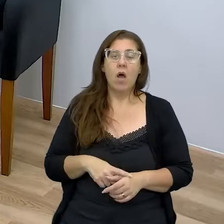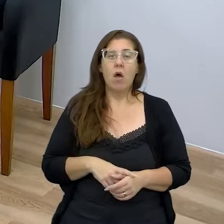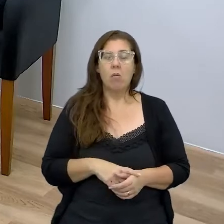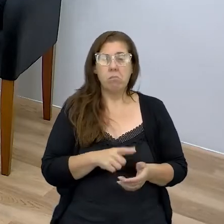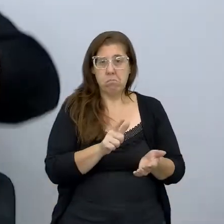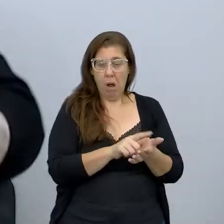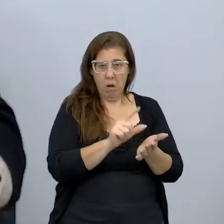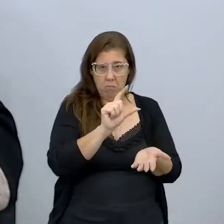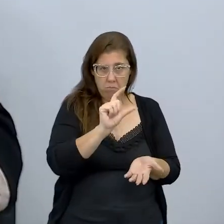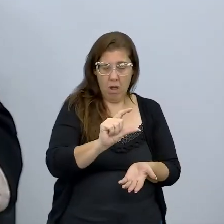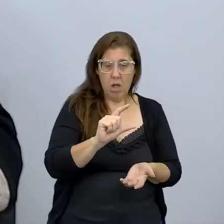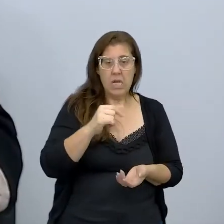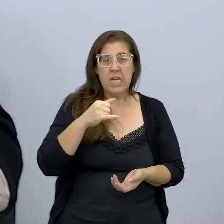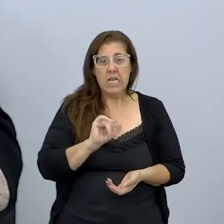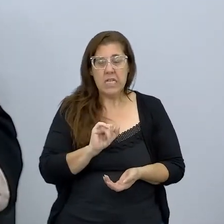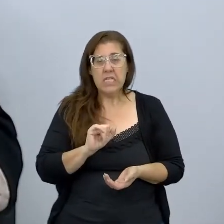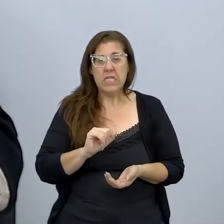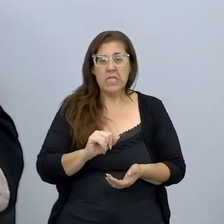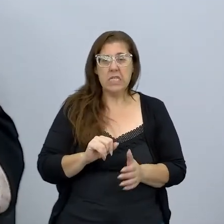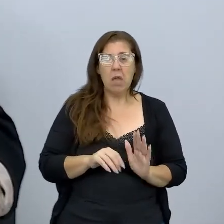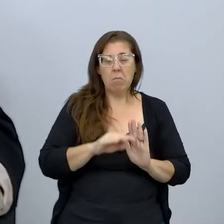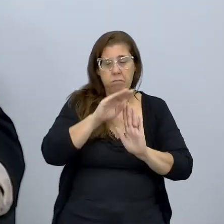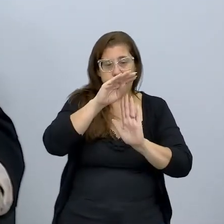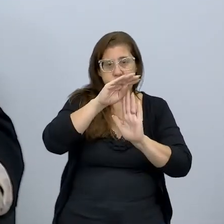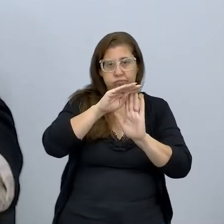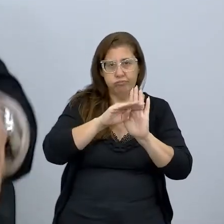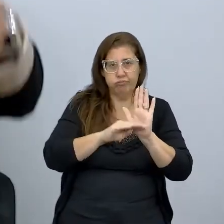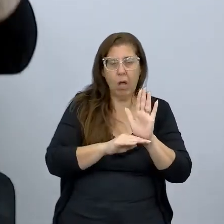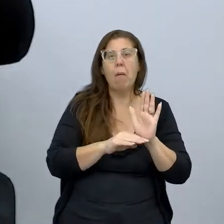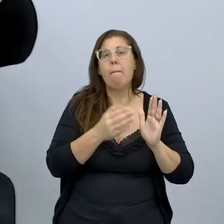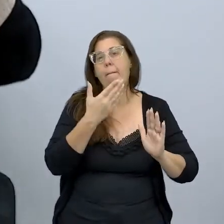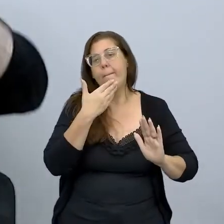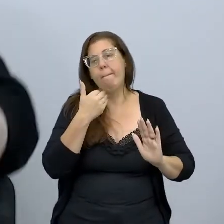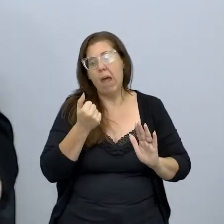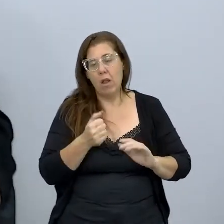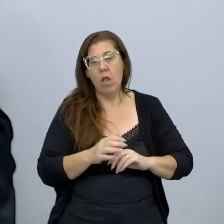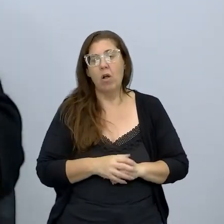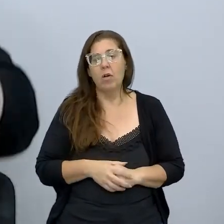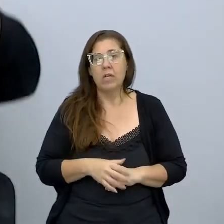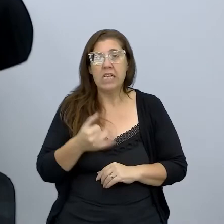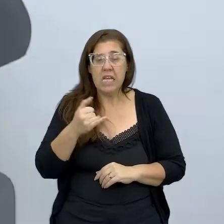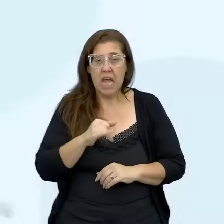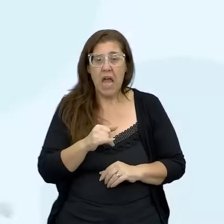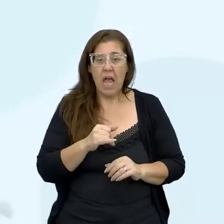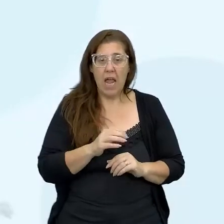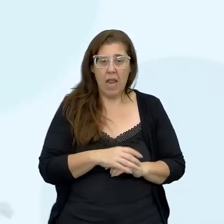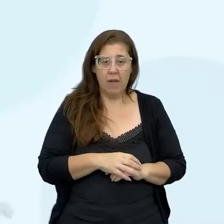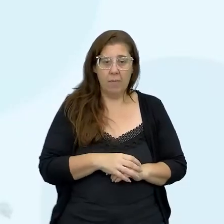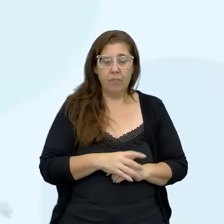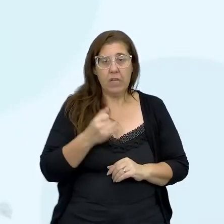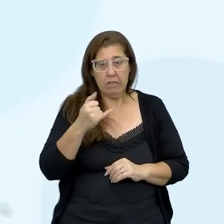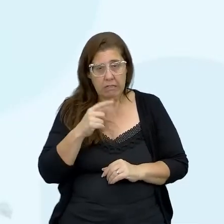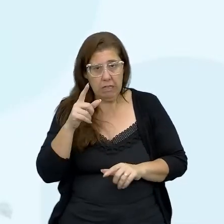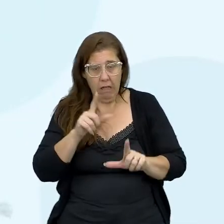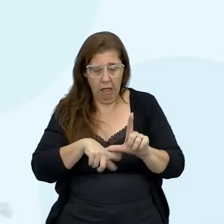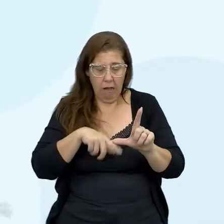Uma porcentagem mais baixa possível é melhor. É melhor. Melhor. E ali também, com a letra, quanto menor a letra...